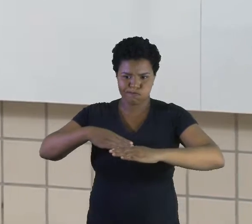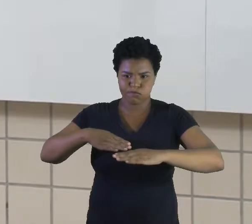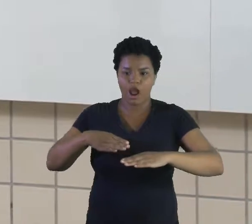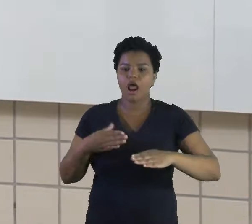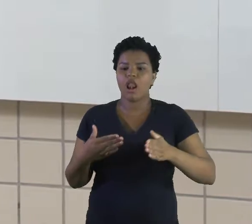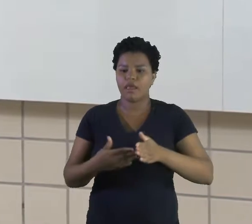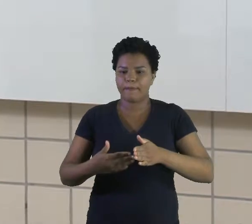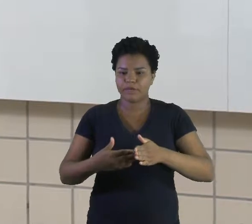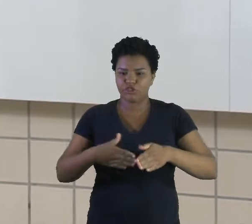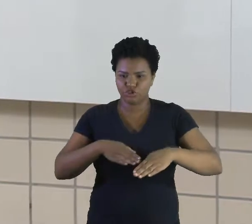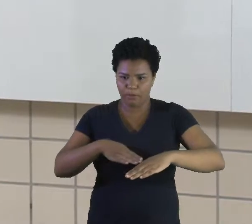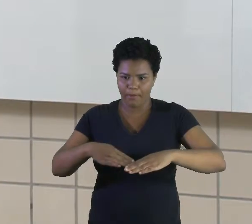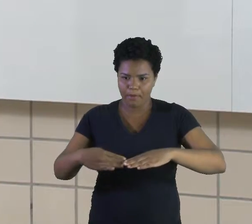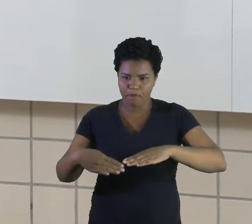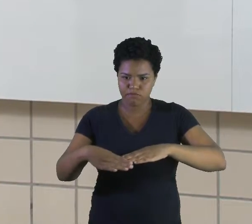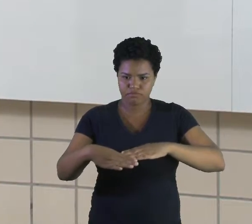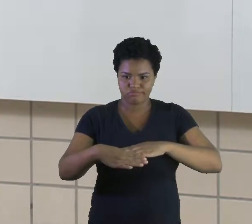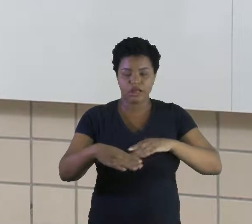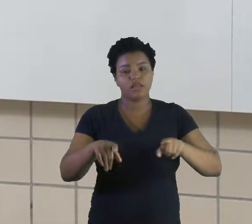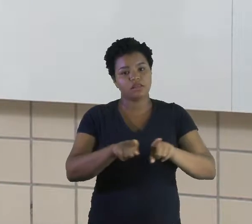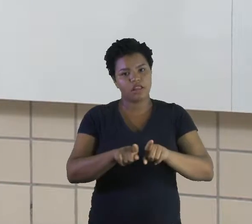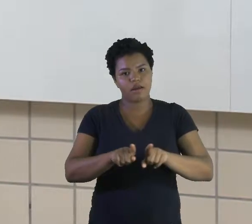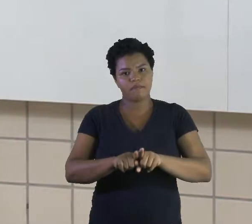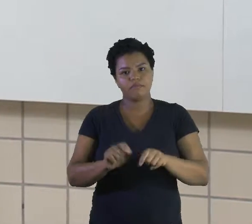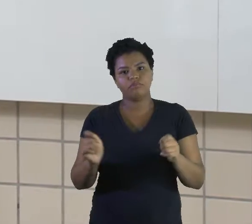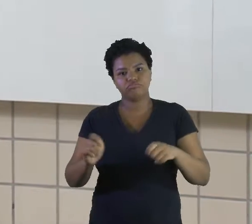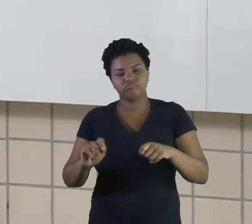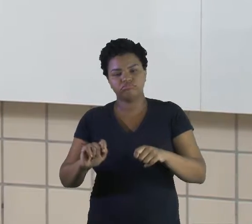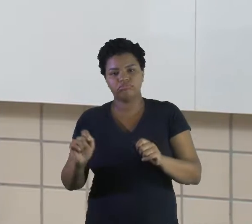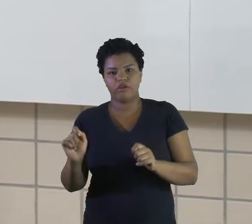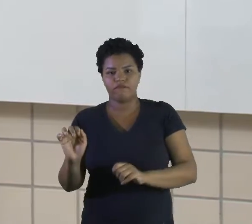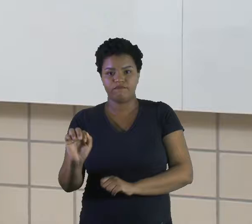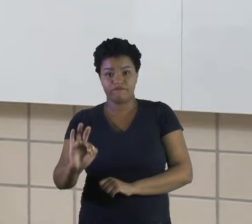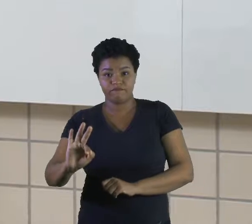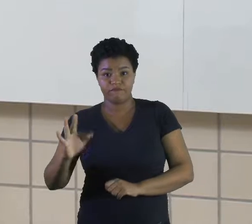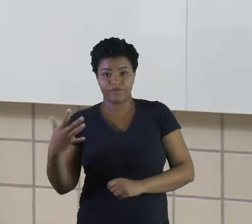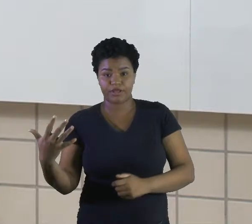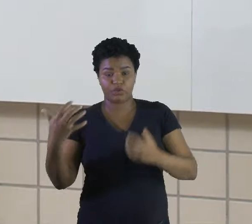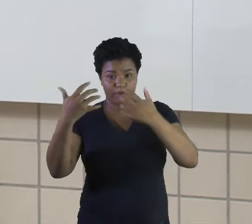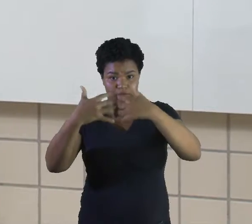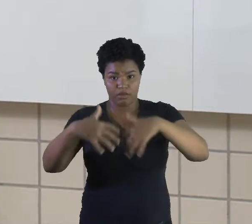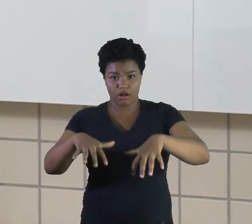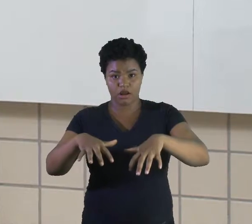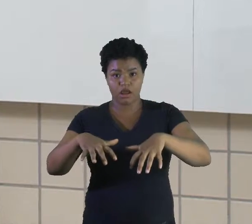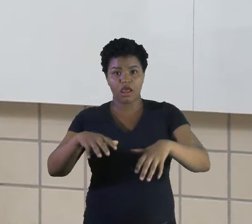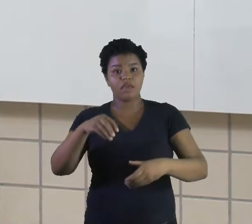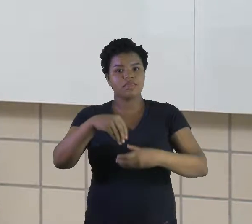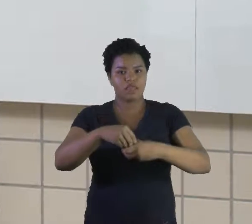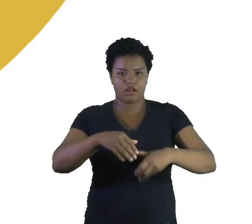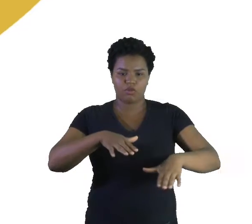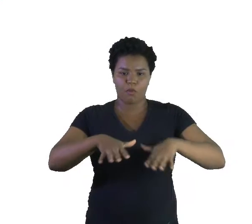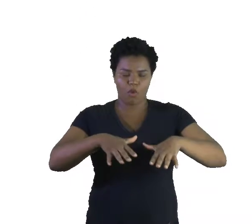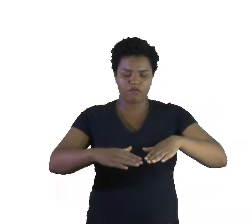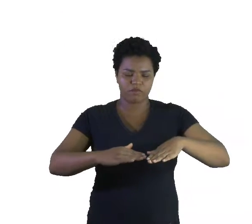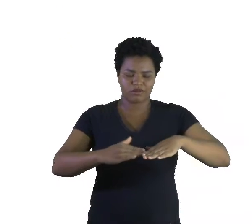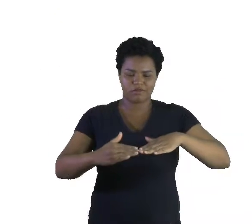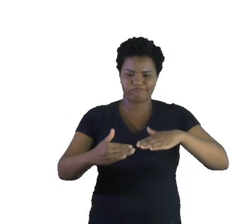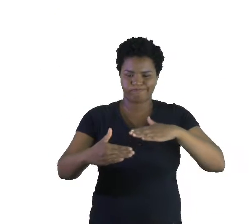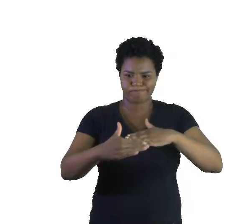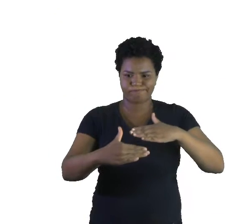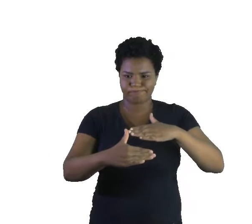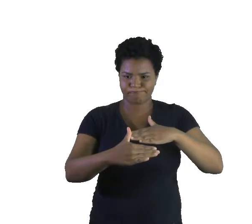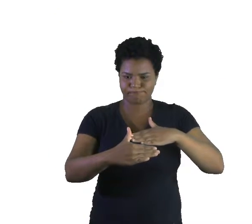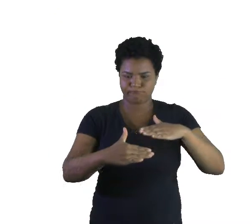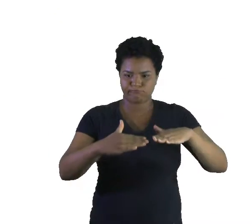posteriormente, falaremos sobre os fenômenos naturais envolvidos no movimento das placas. Então, vocês podem observar aí na tela